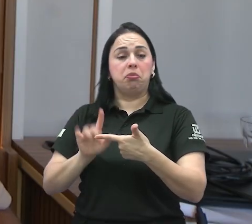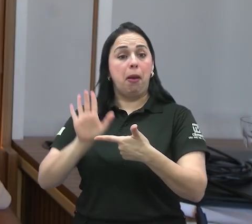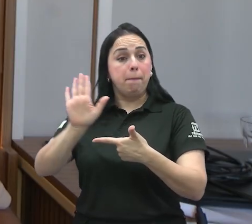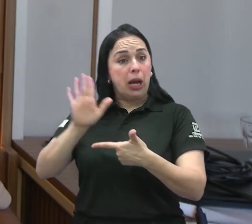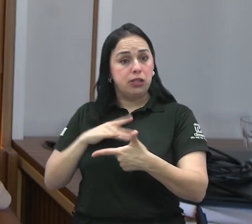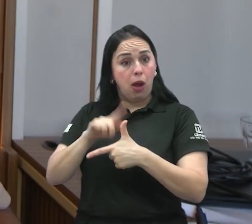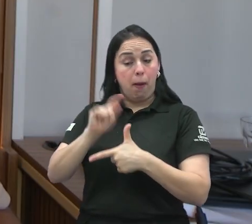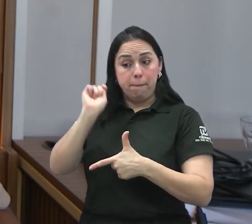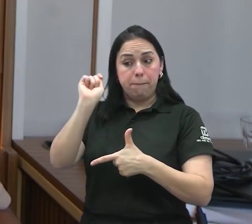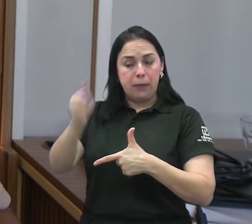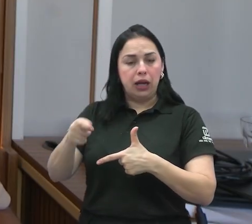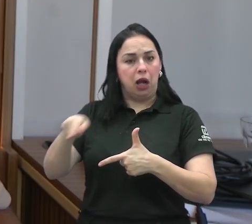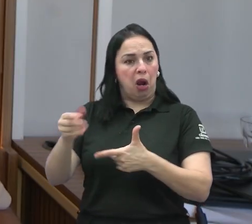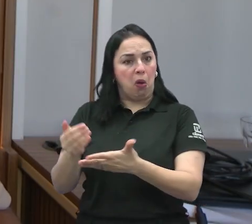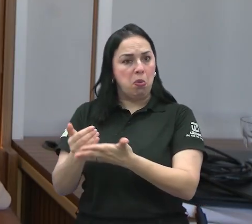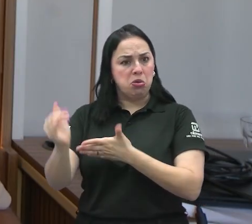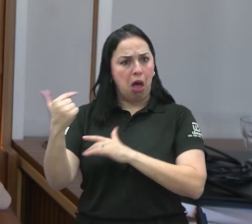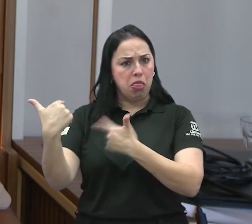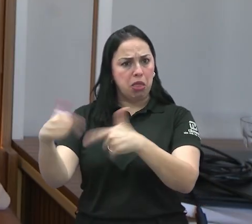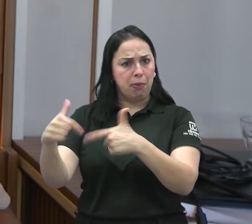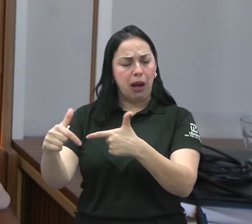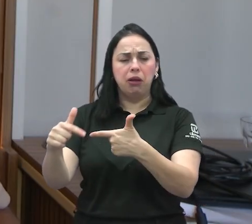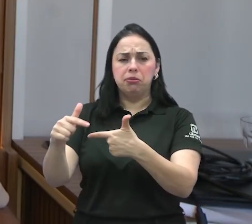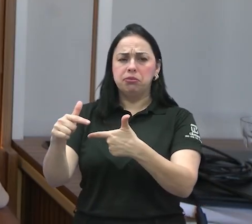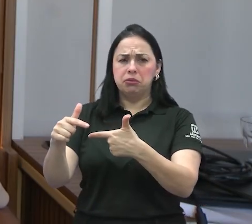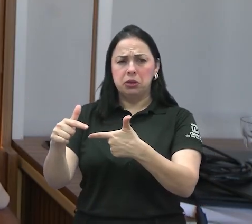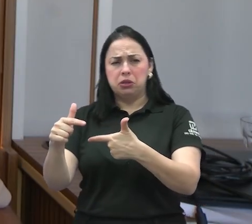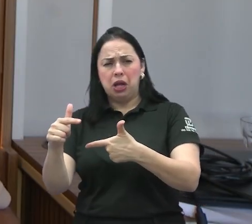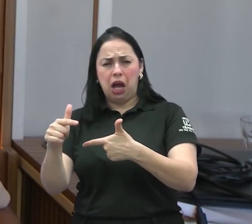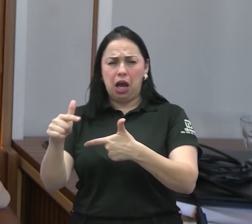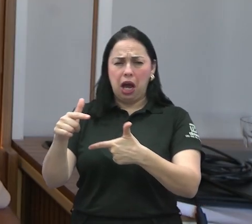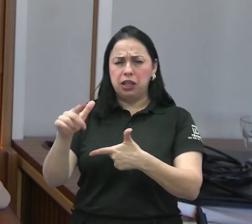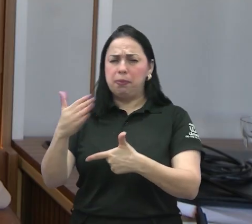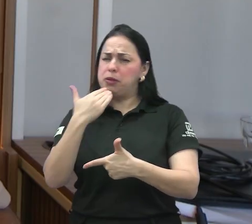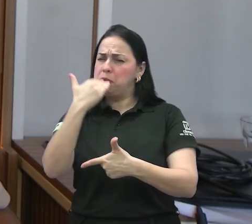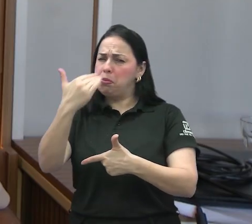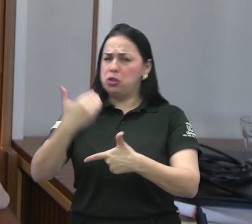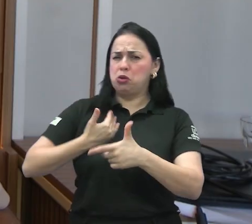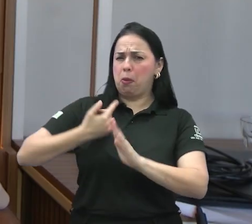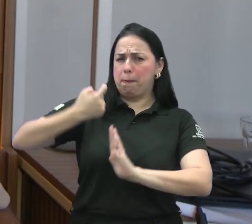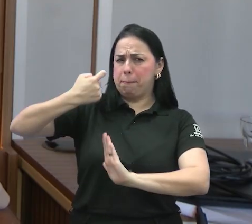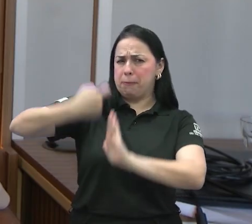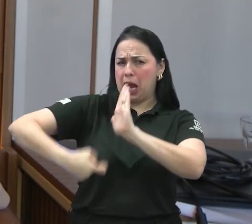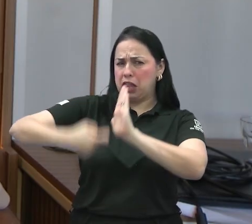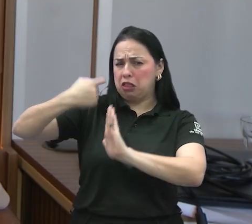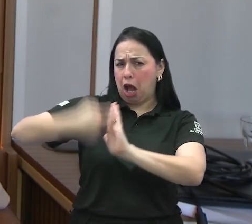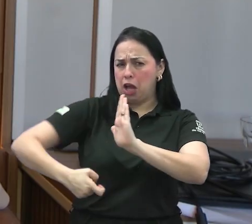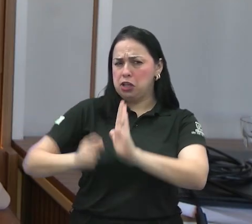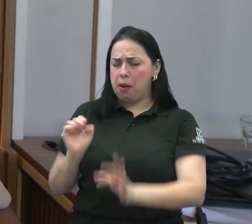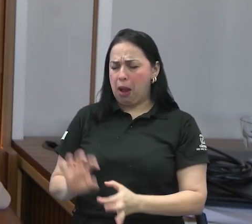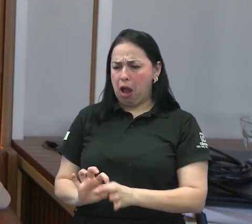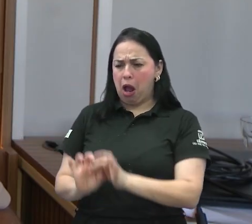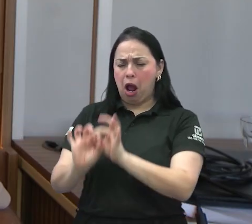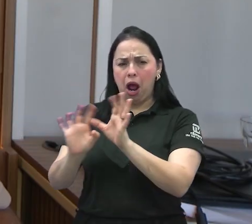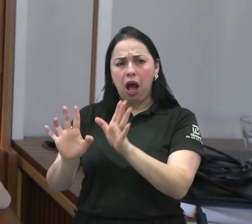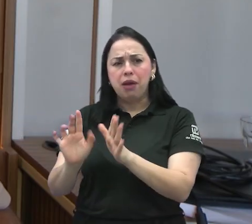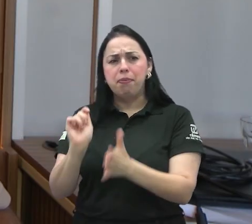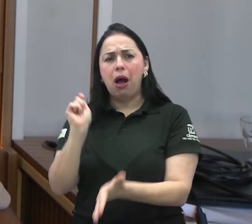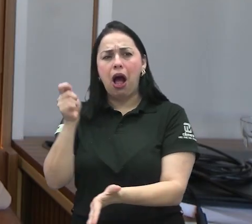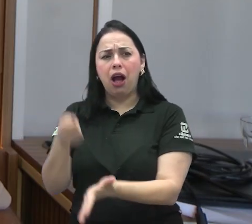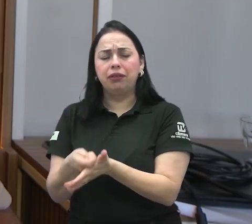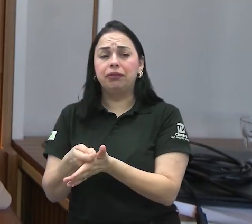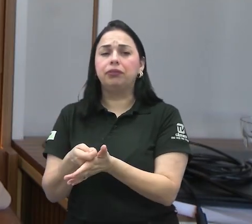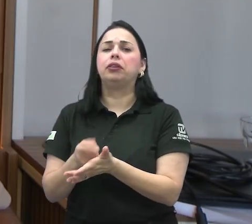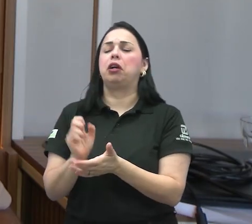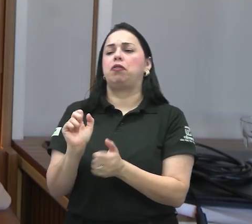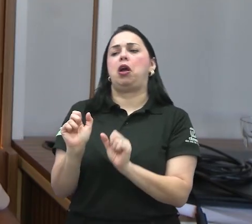esses 50%, ela começou o serviço, chegou uma parte lá que para a liberação do restante tem que